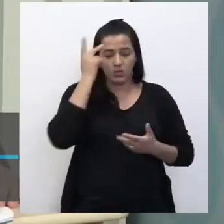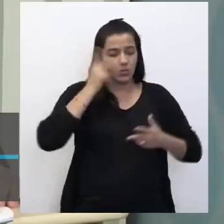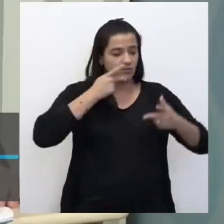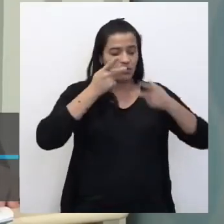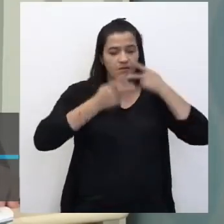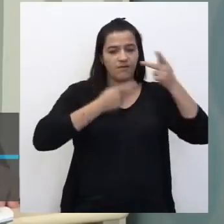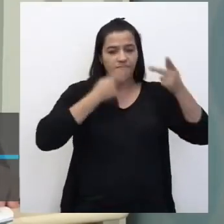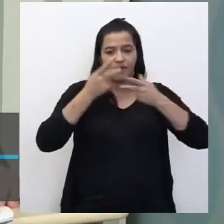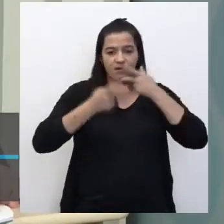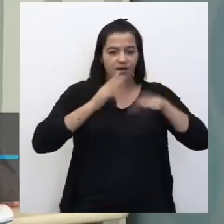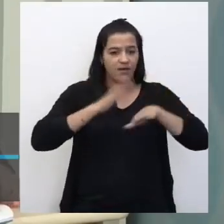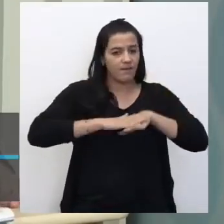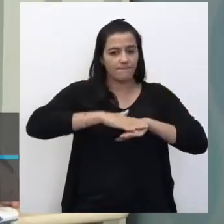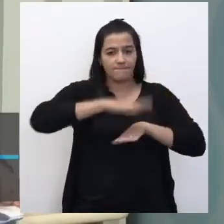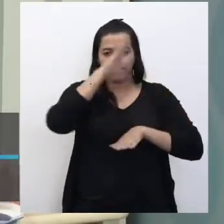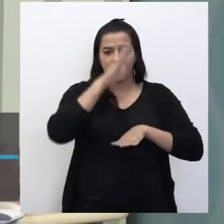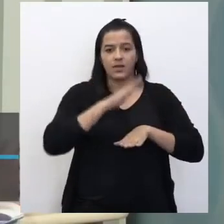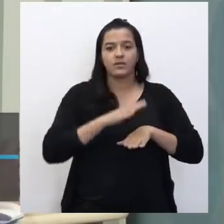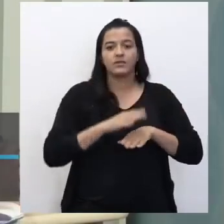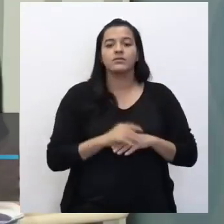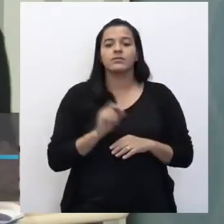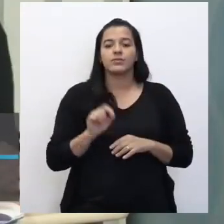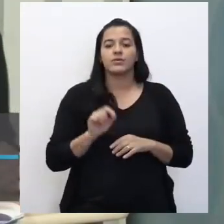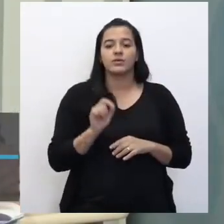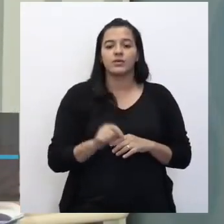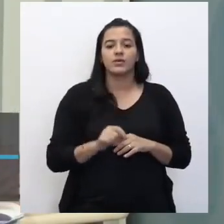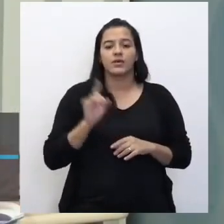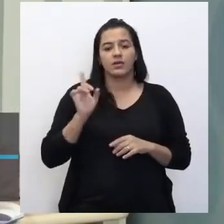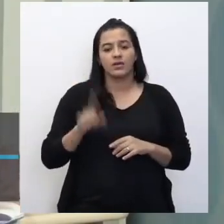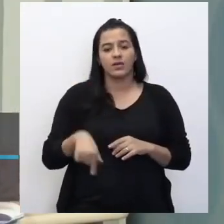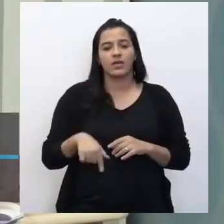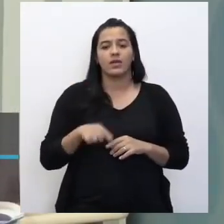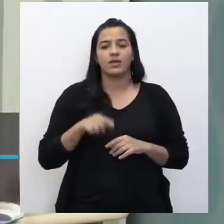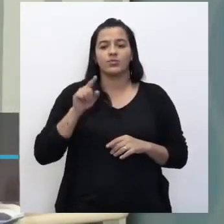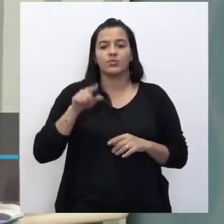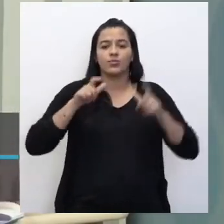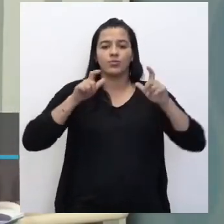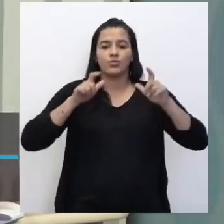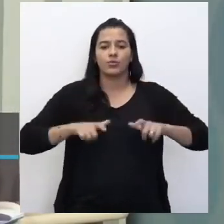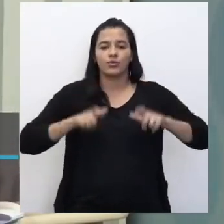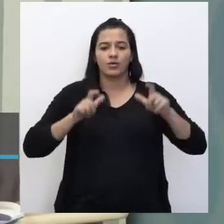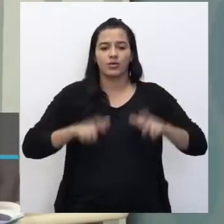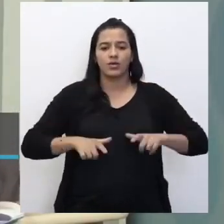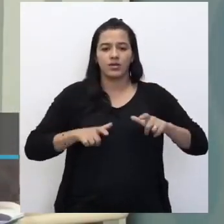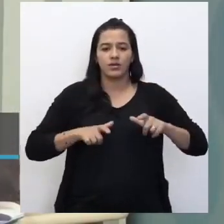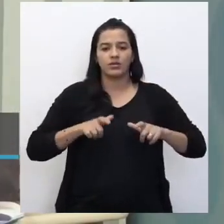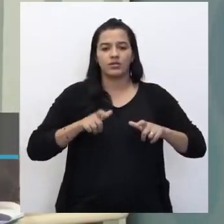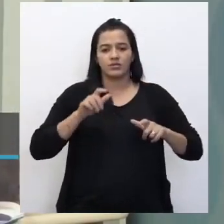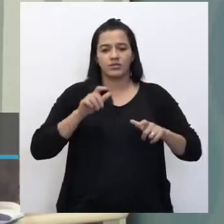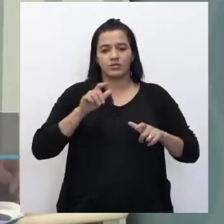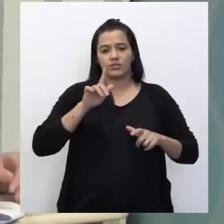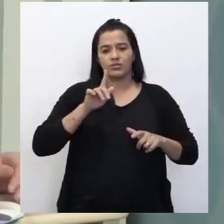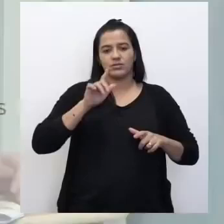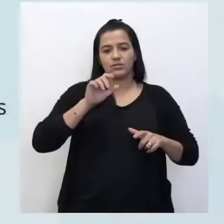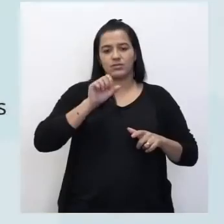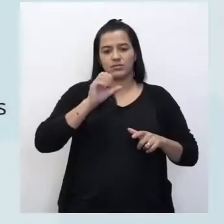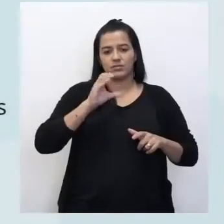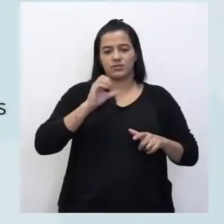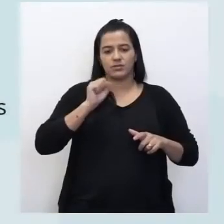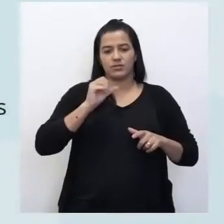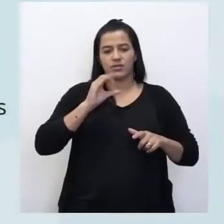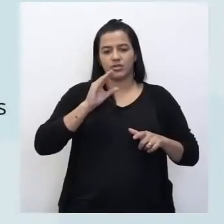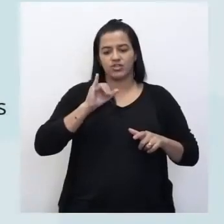as teorias eugenistas no Brasil foi a de um sergipano, o Manuel Bonfim.